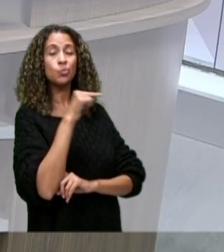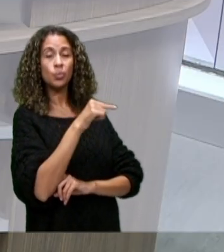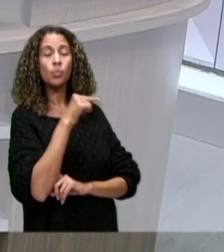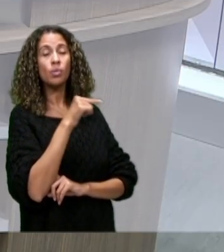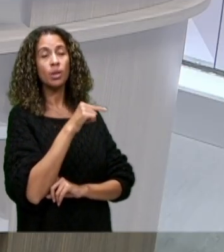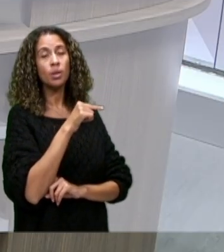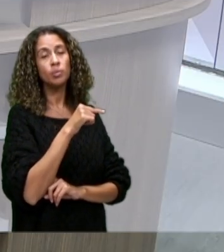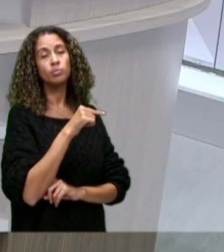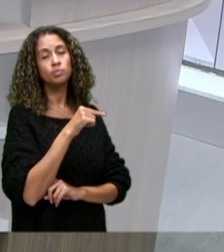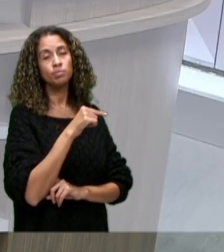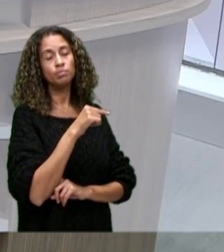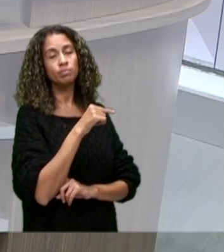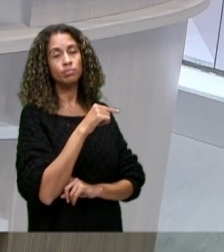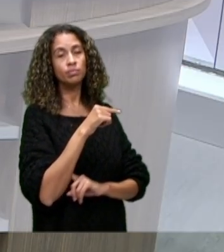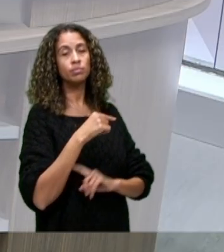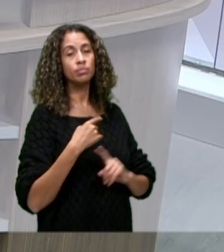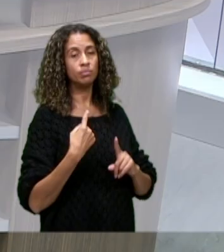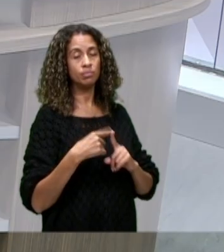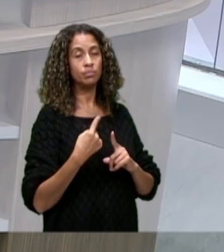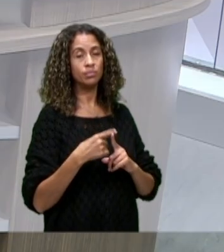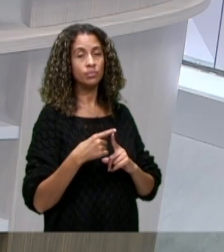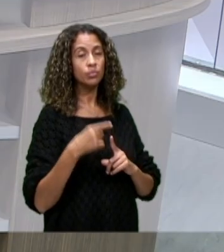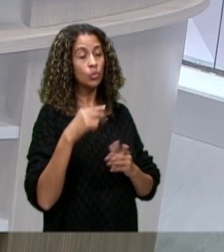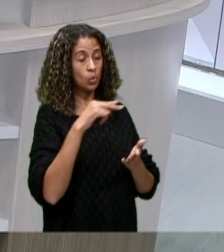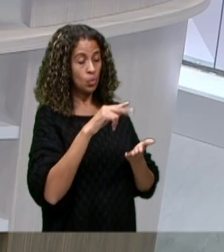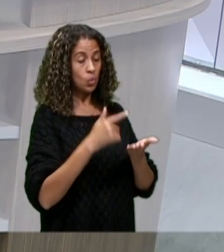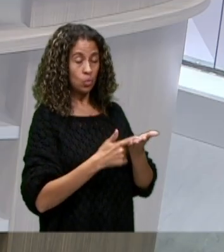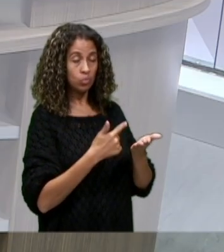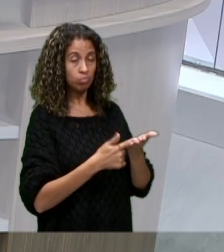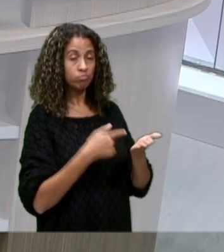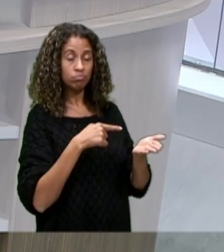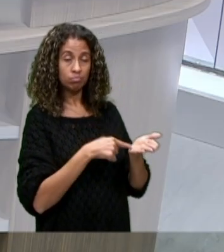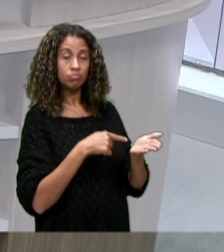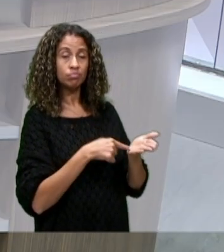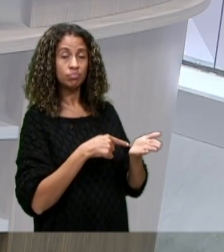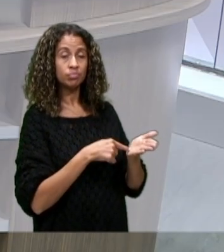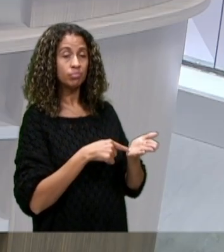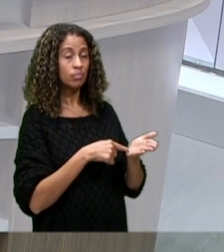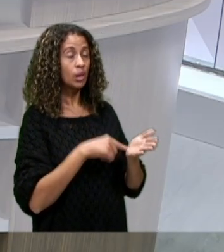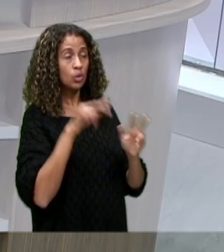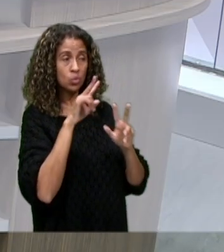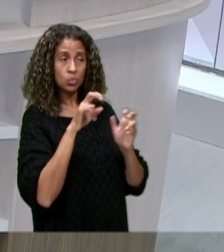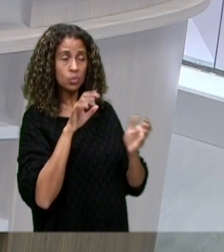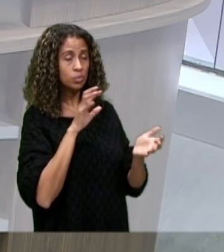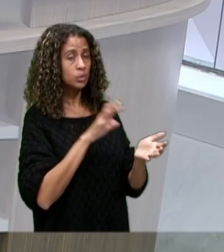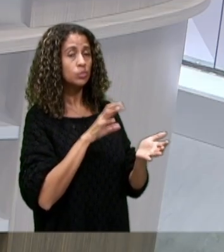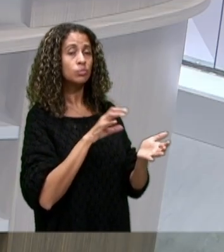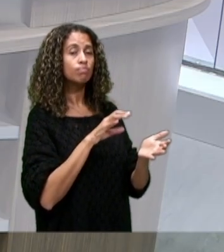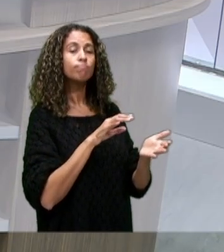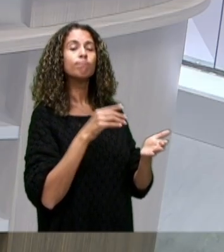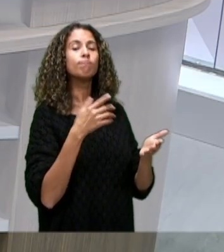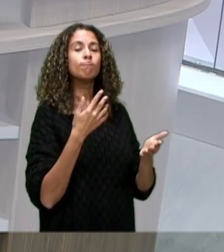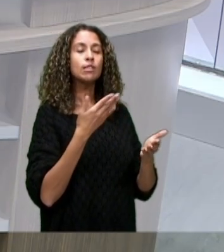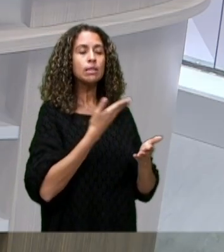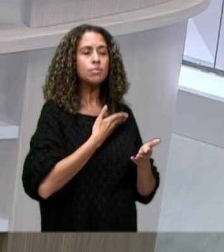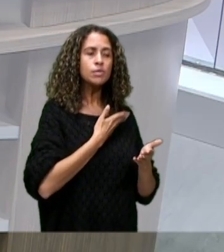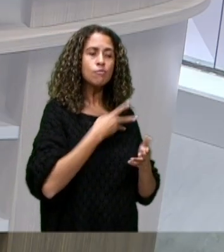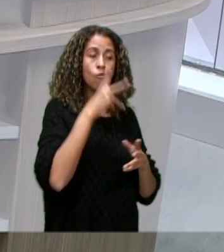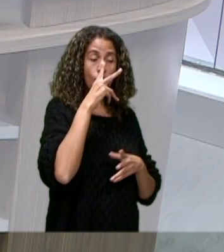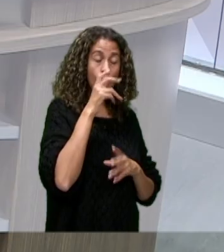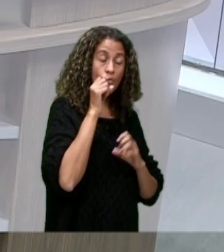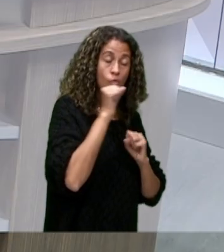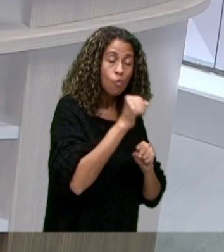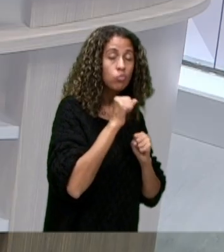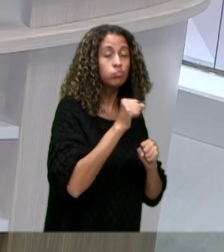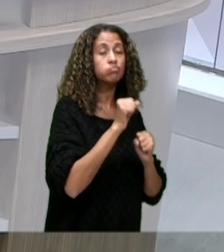no capítulo que eu li do teu livro, porque é bem isso, né? A amizade é algo forte e